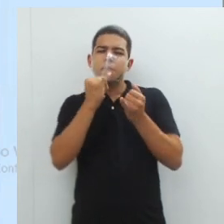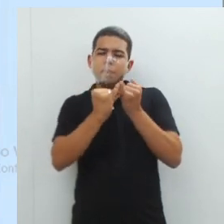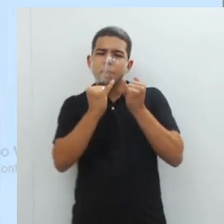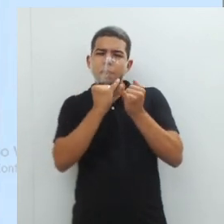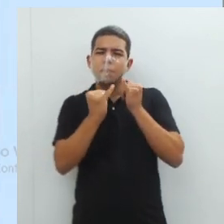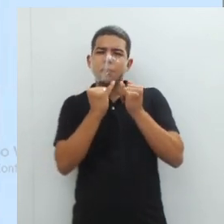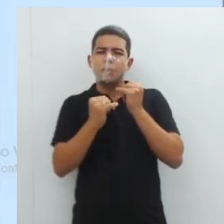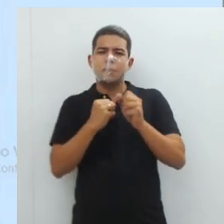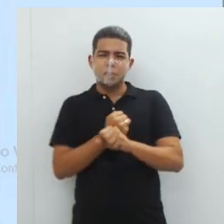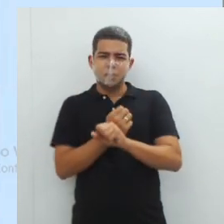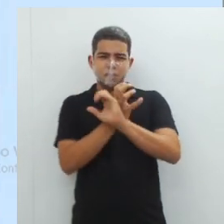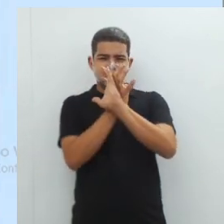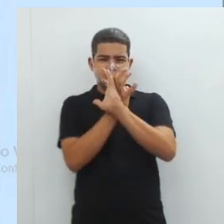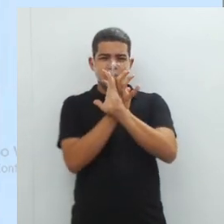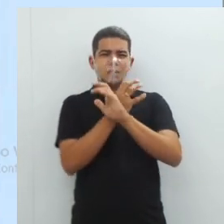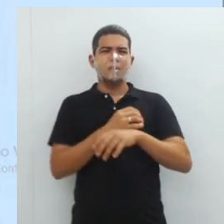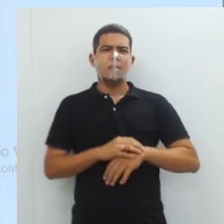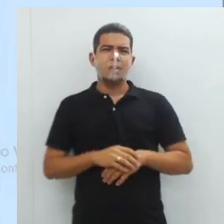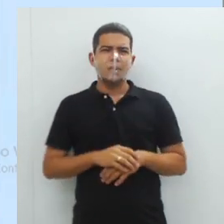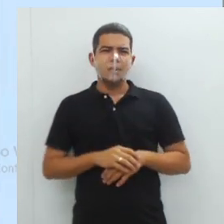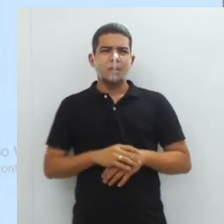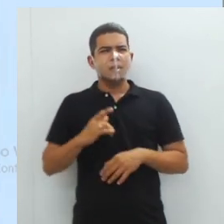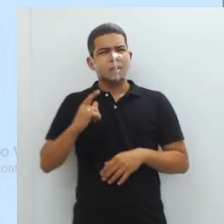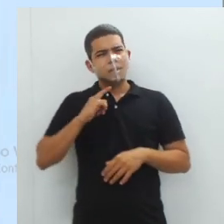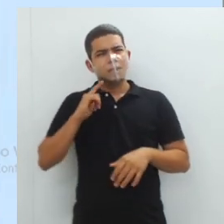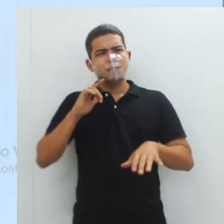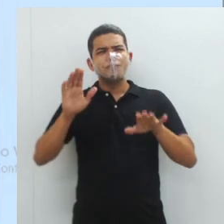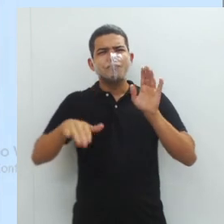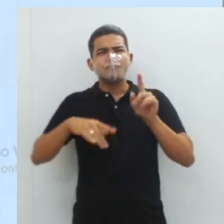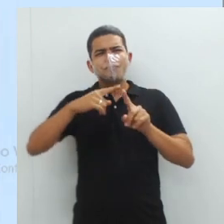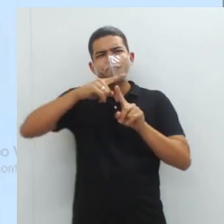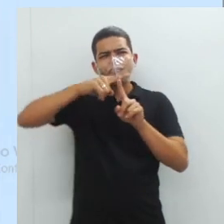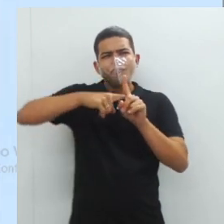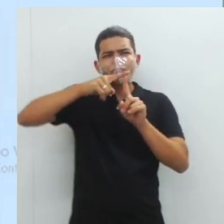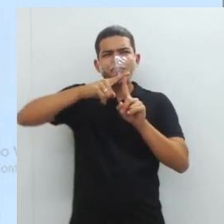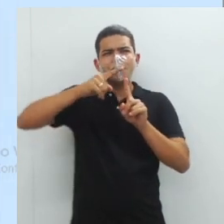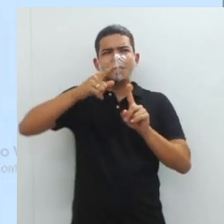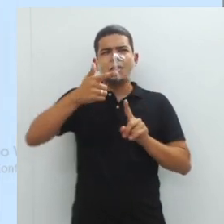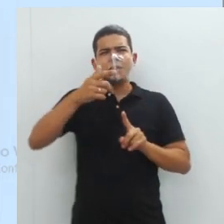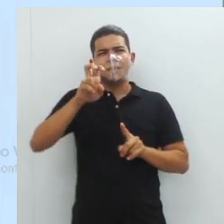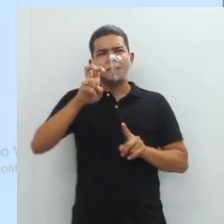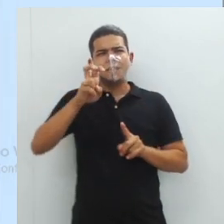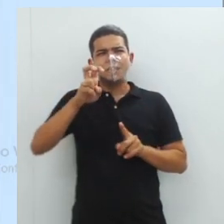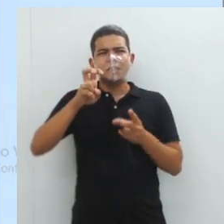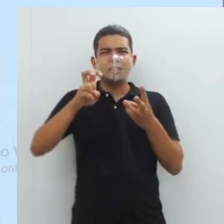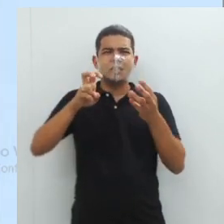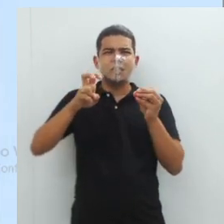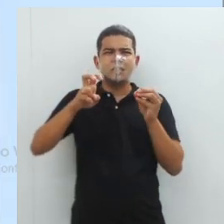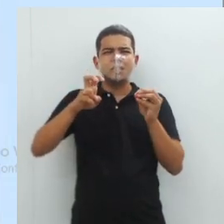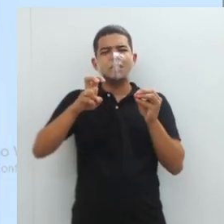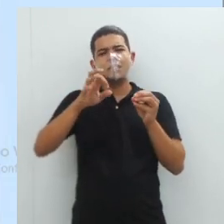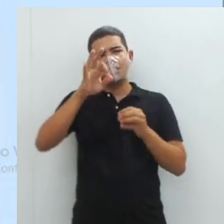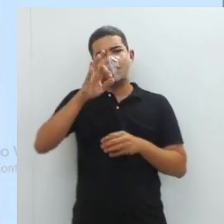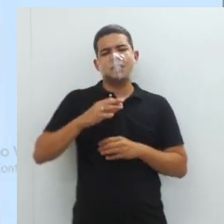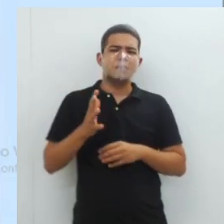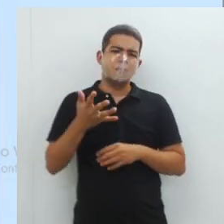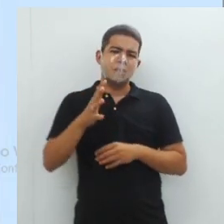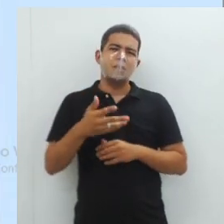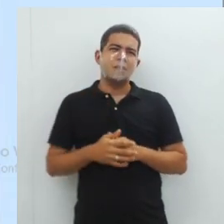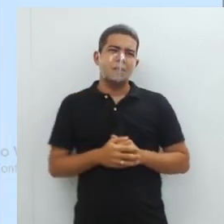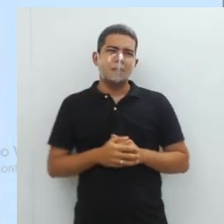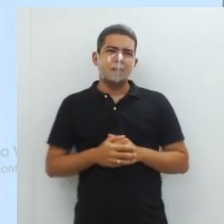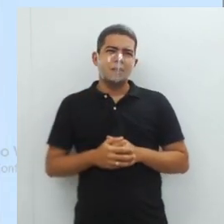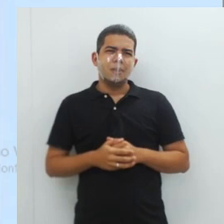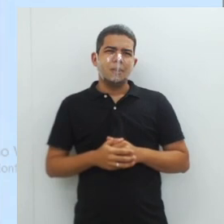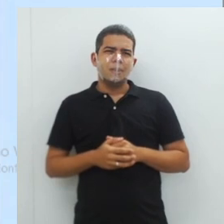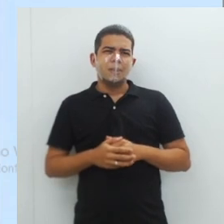A temperatura média anual varia de 25 a 30 graus. Em algumas regiões passa disso tranquilo, né? E o sistema de chuva ele